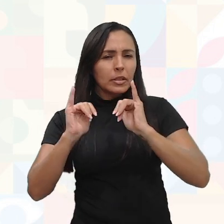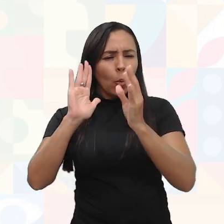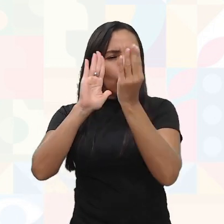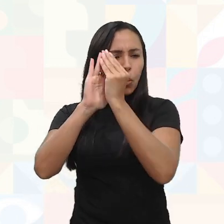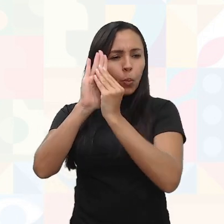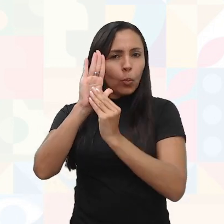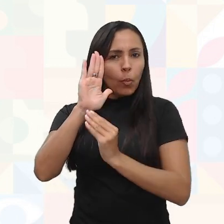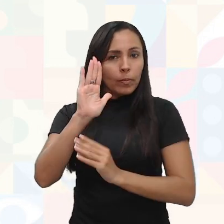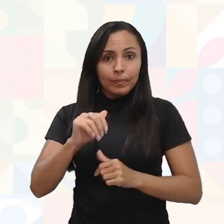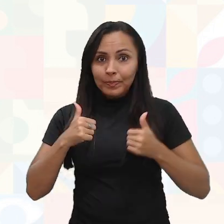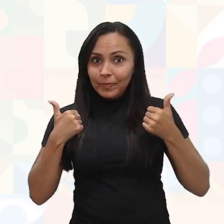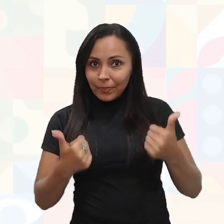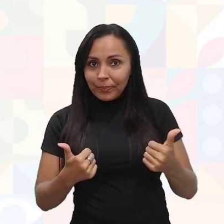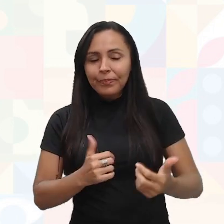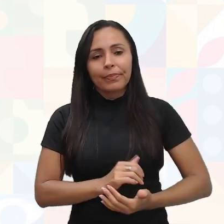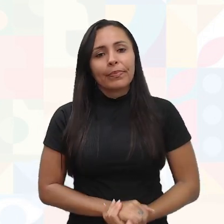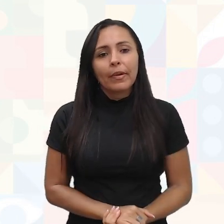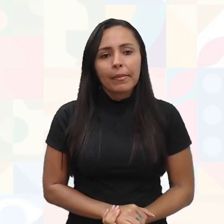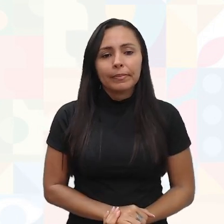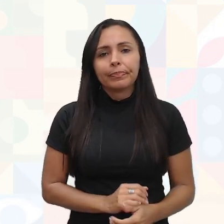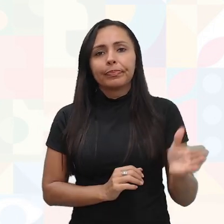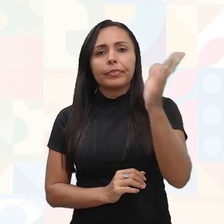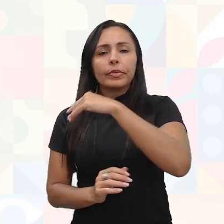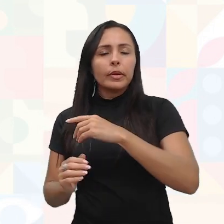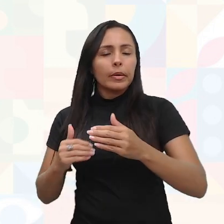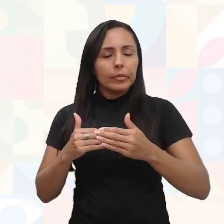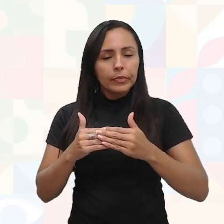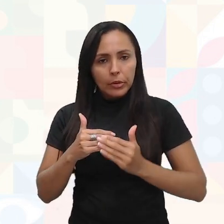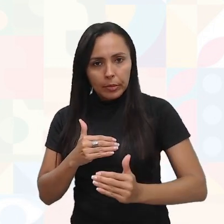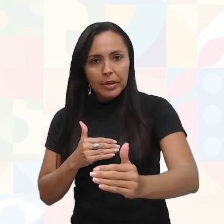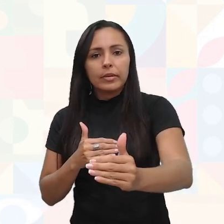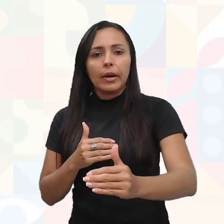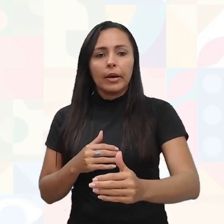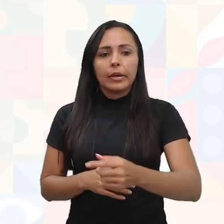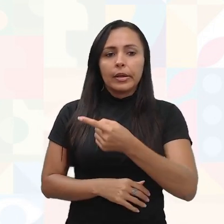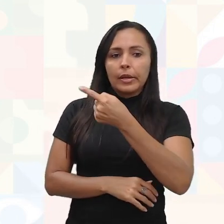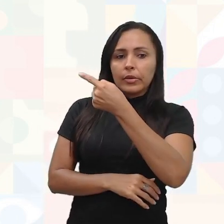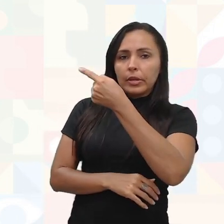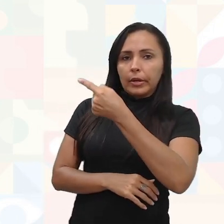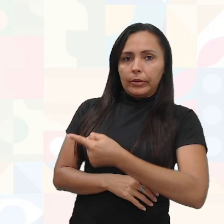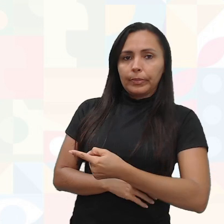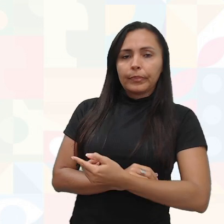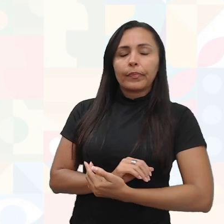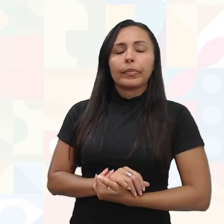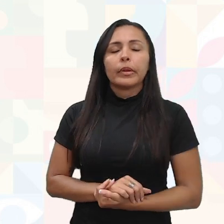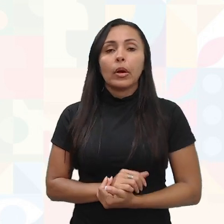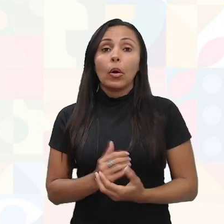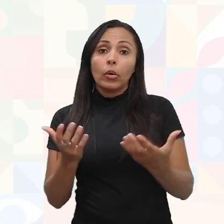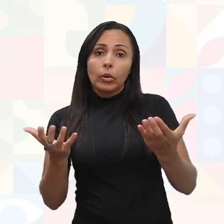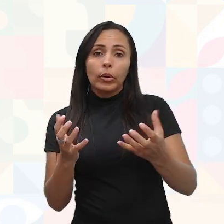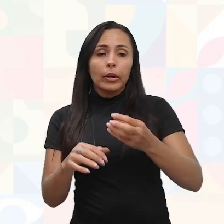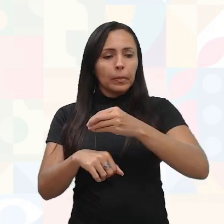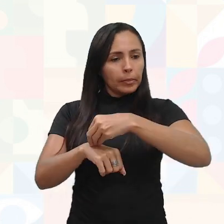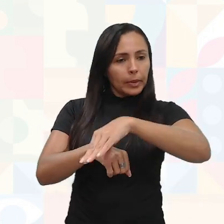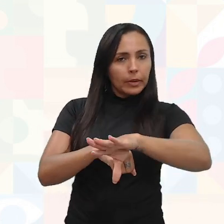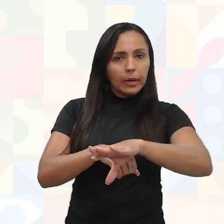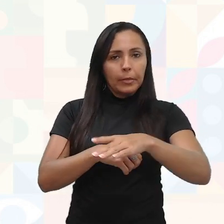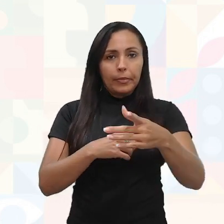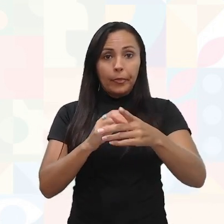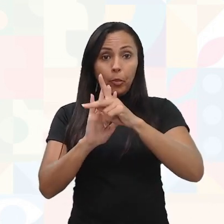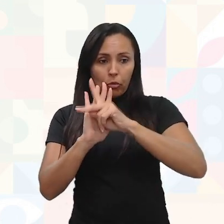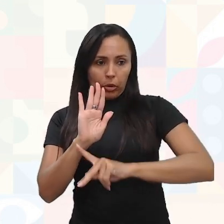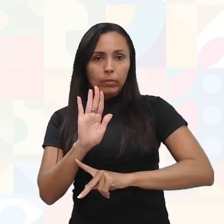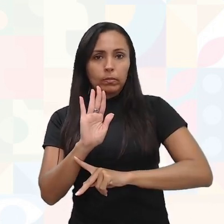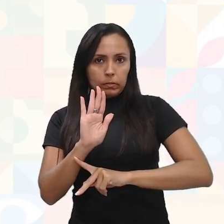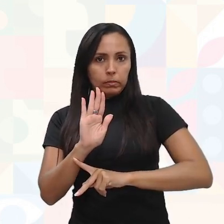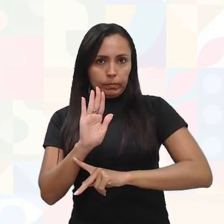e-book, beleza? Então vamos acompanhar comigo aqui no slide o que é que eu quero passar para você. O projeto,